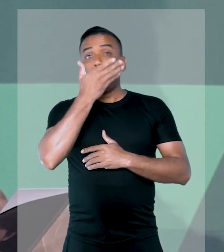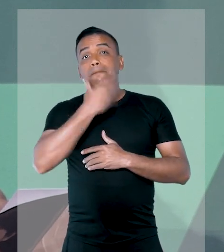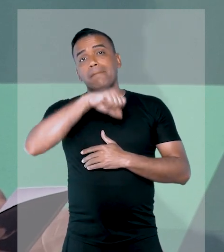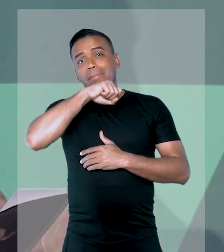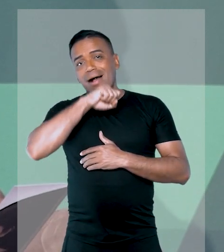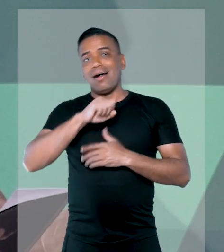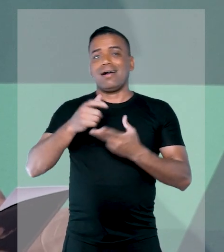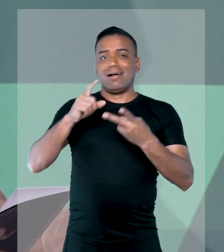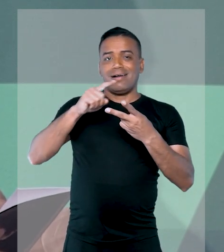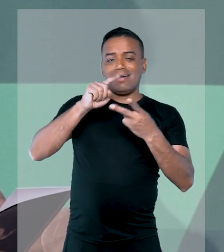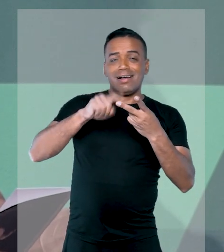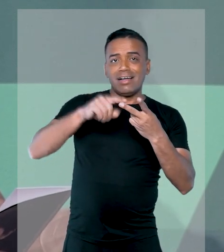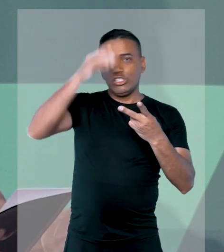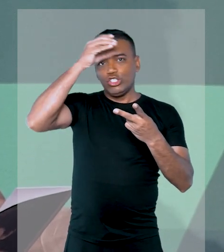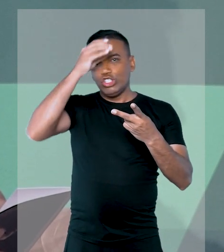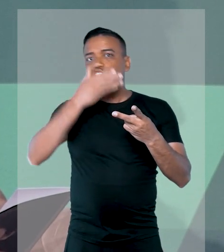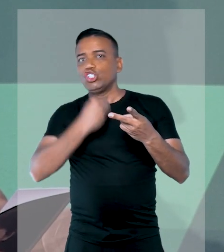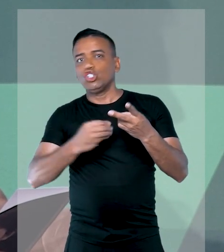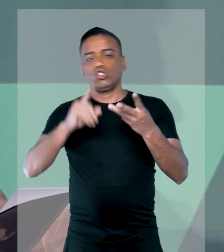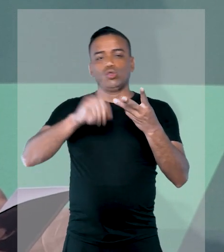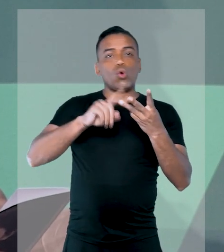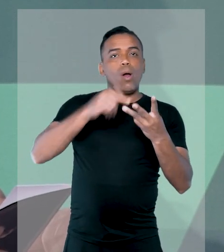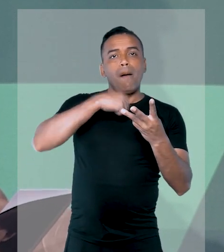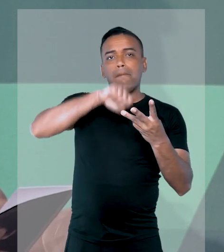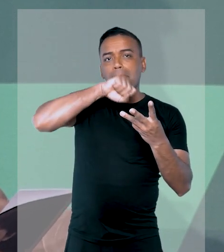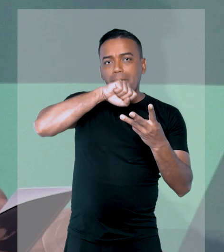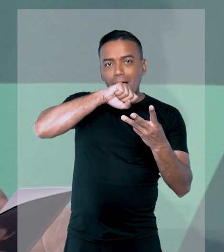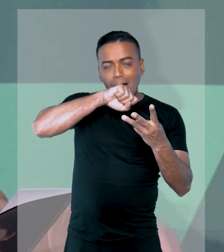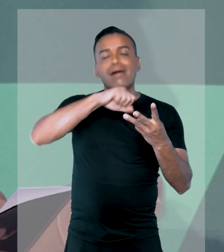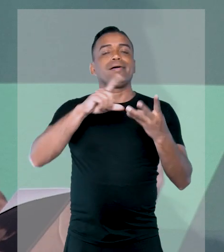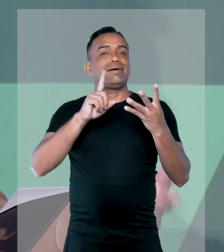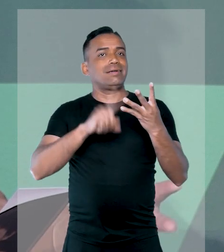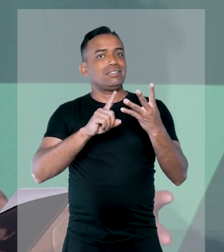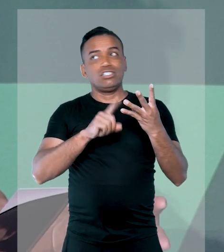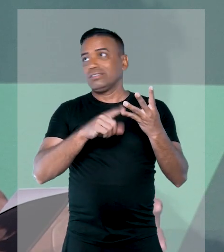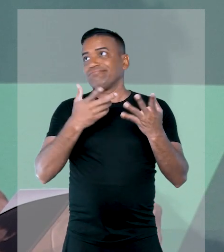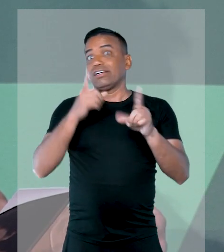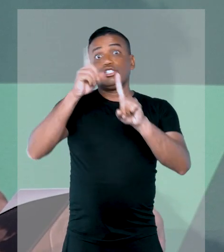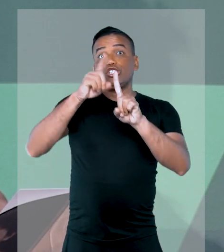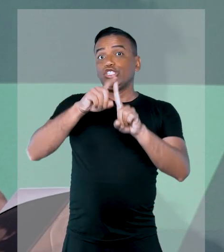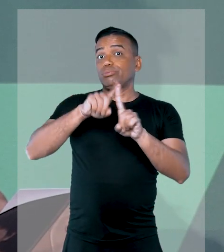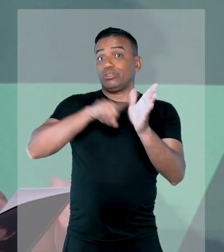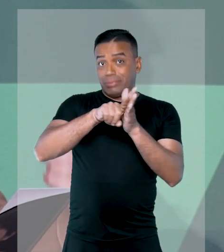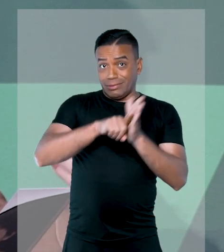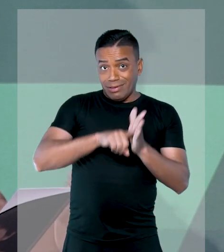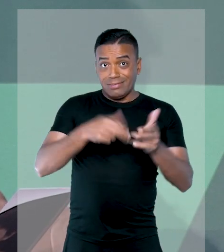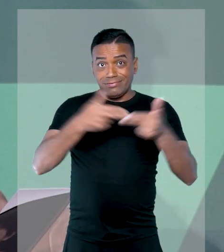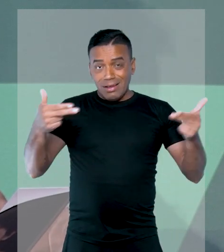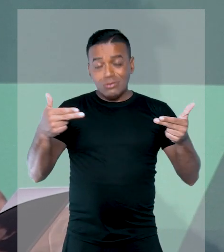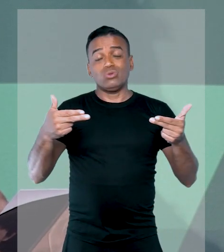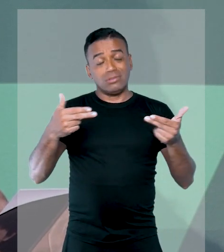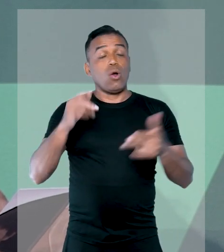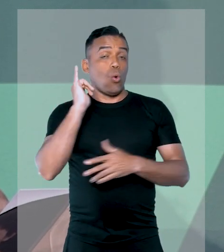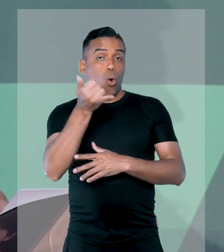seus próprios tios, né? Eu acredito que sua mãe também. E outro tipo de pesquisa que foi feita, porque além de contar a história da